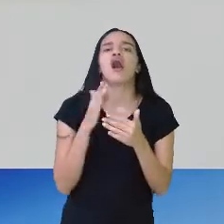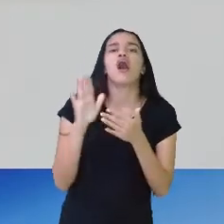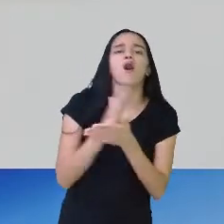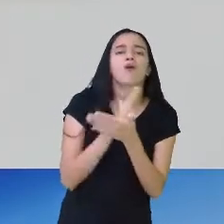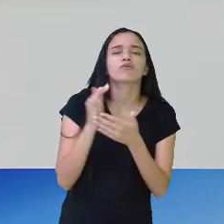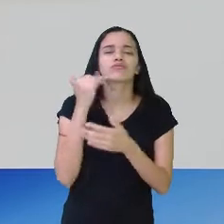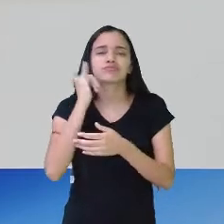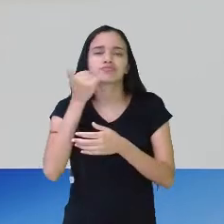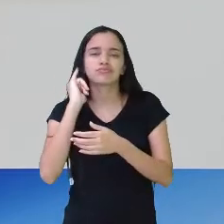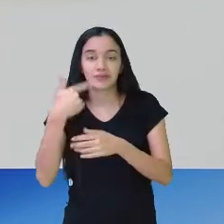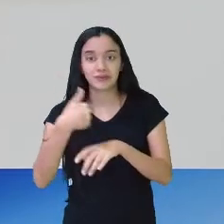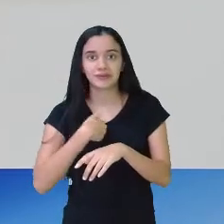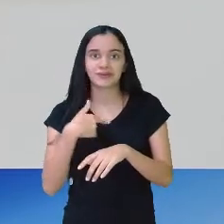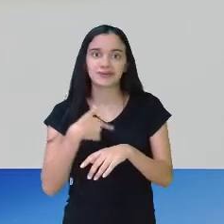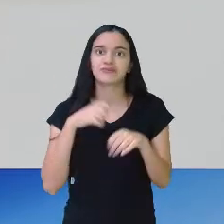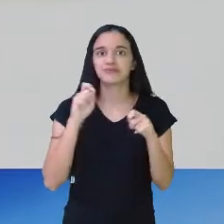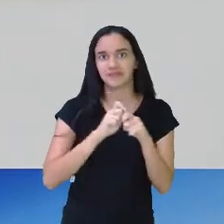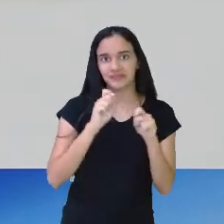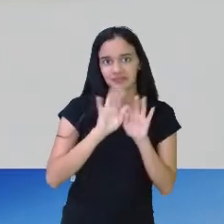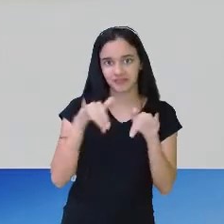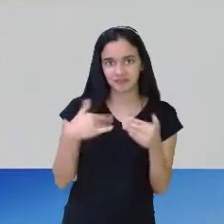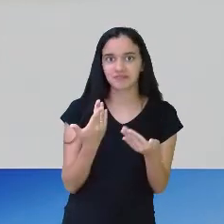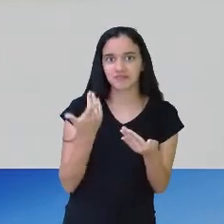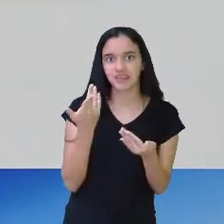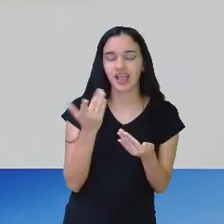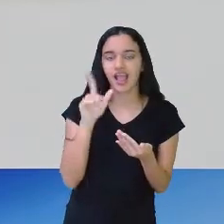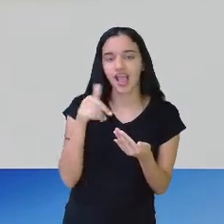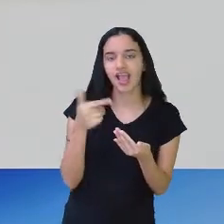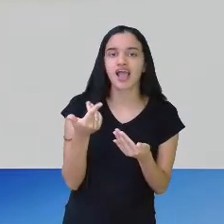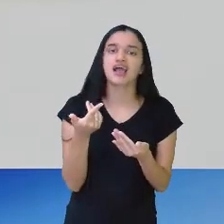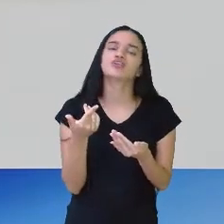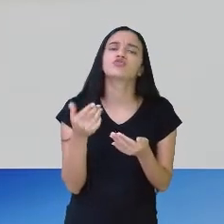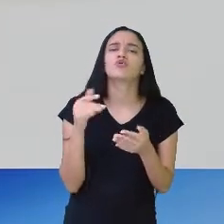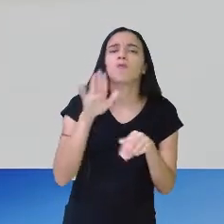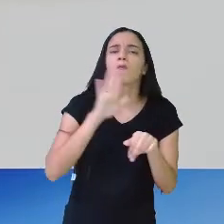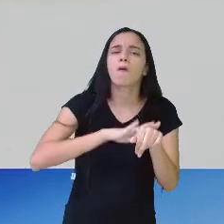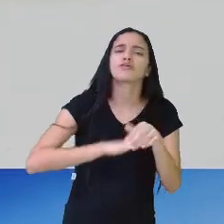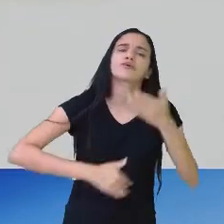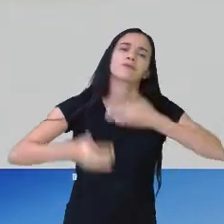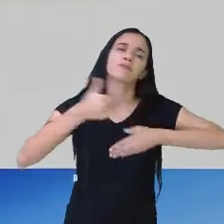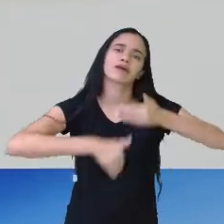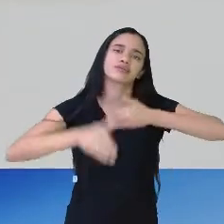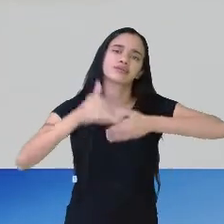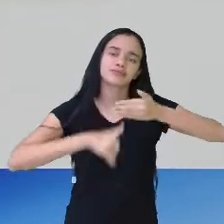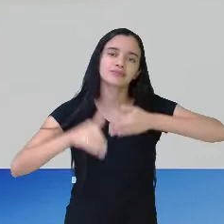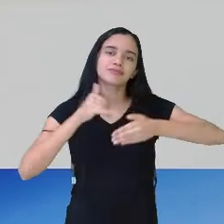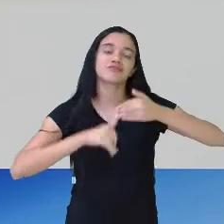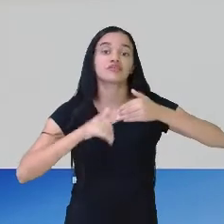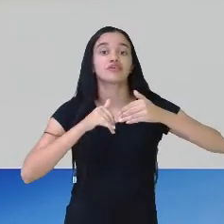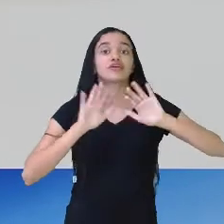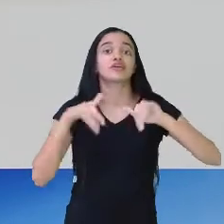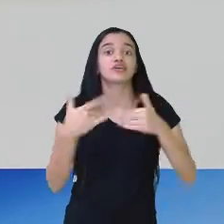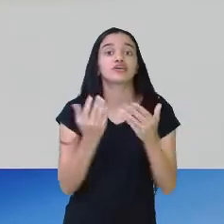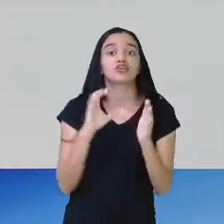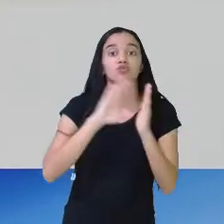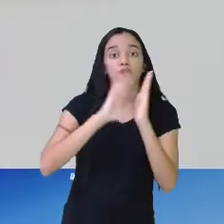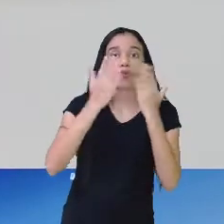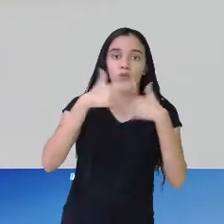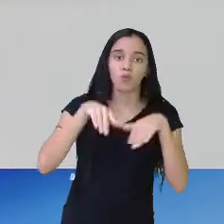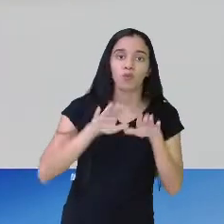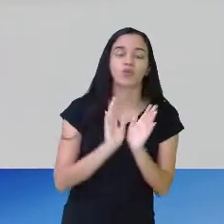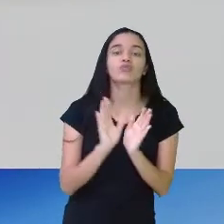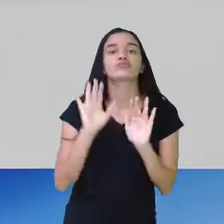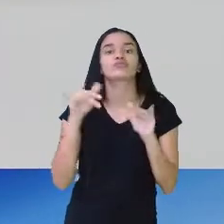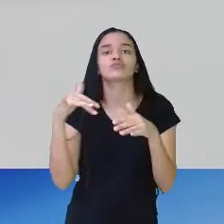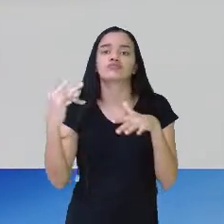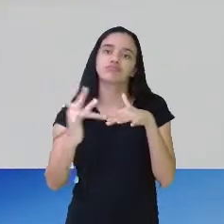contos que eu fiz. E foi em uma época que eu participava de um concurso de mini contos. Em uma rede